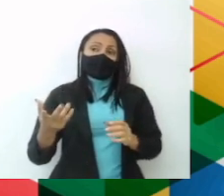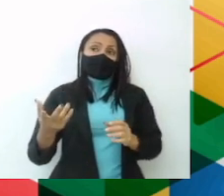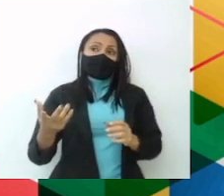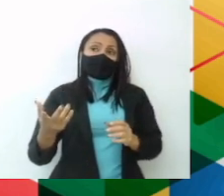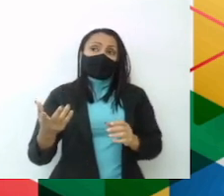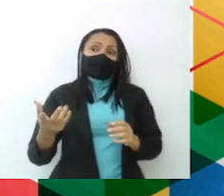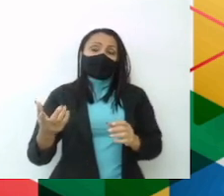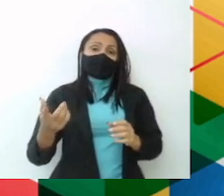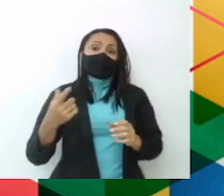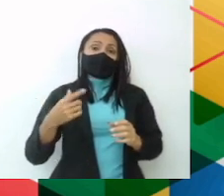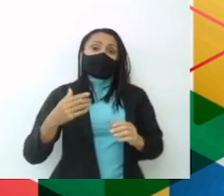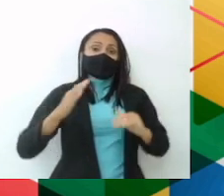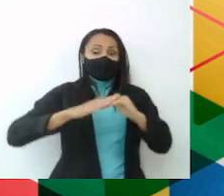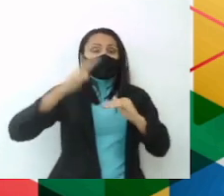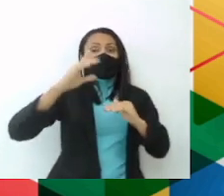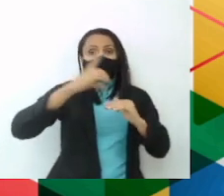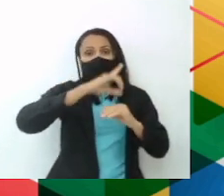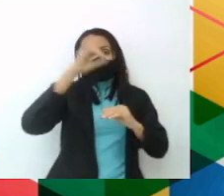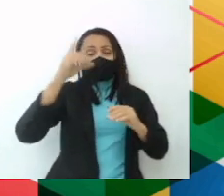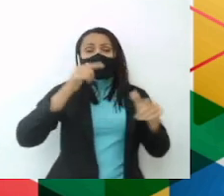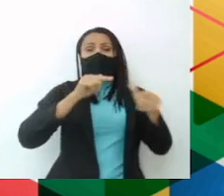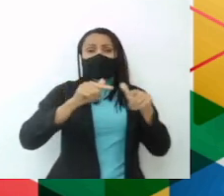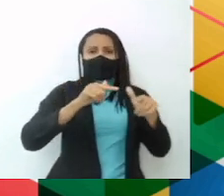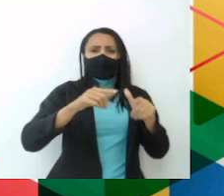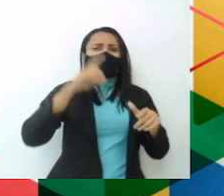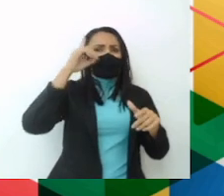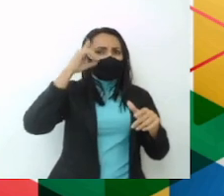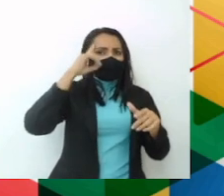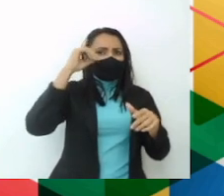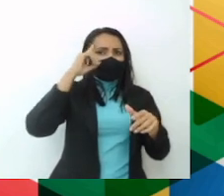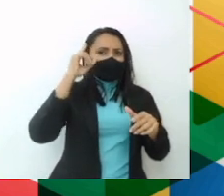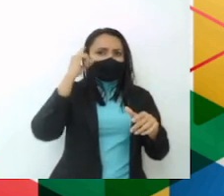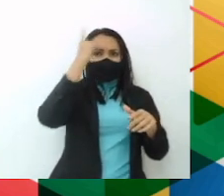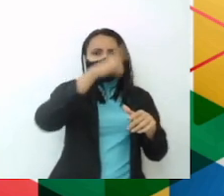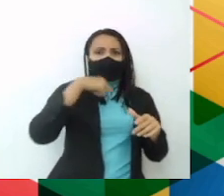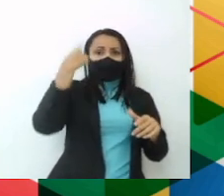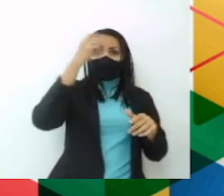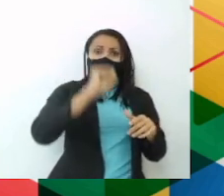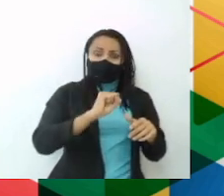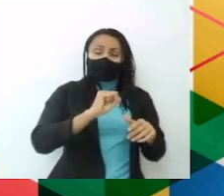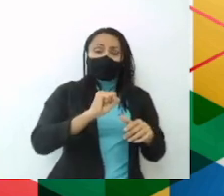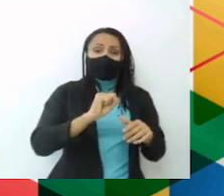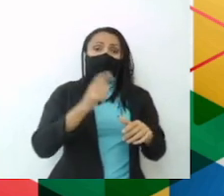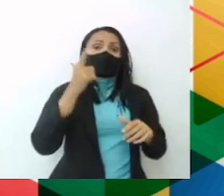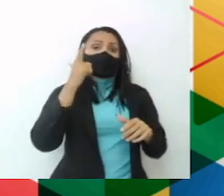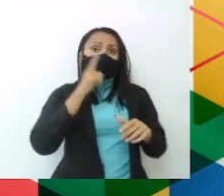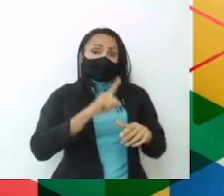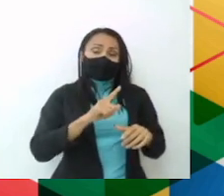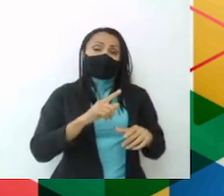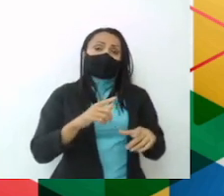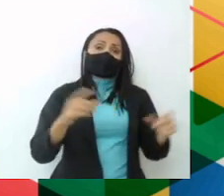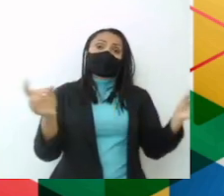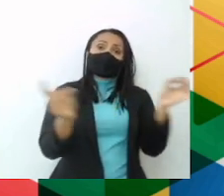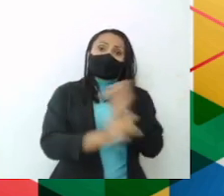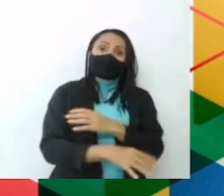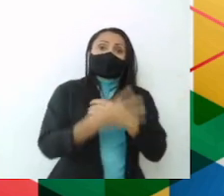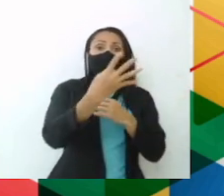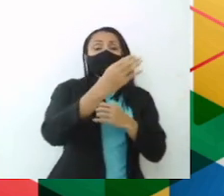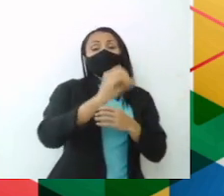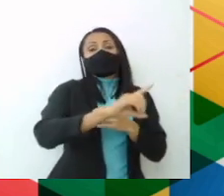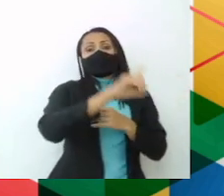dias? Mais dias. Eu trabalhava todo dia 8 horas e consegui terminar em 40. Se eu trabalhar menos